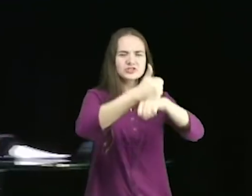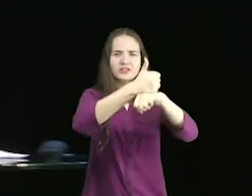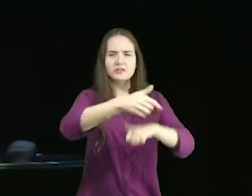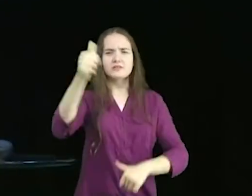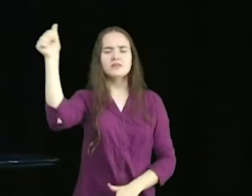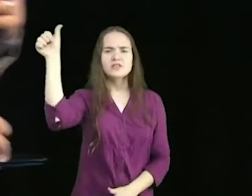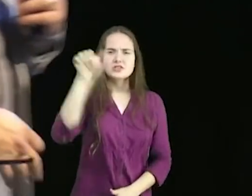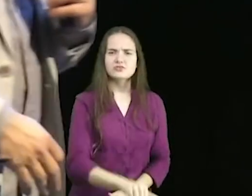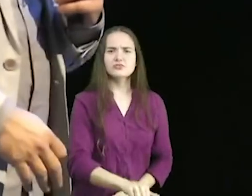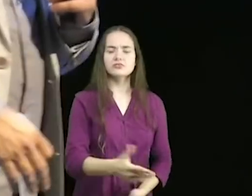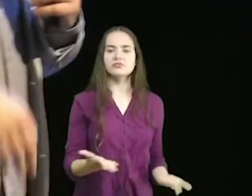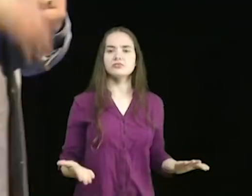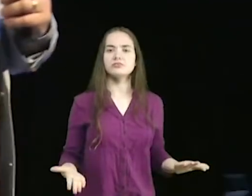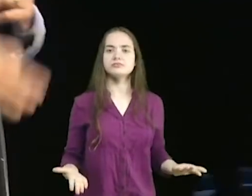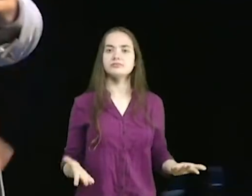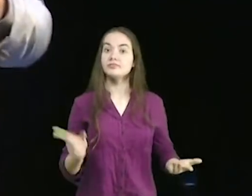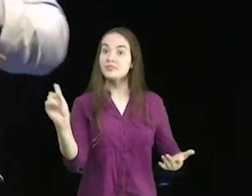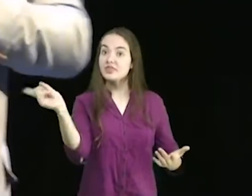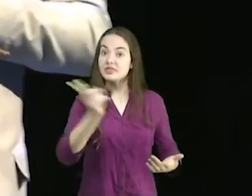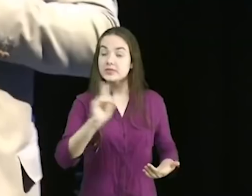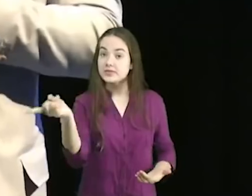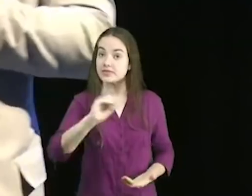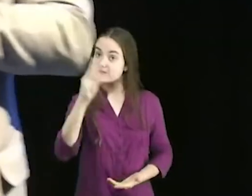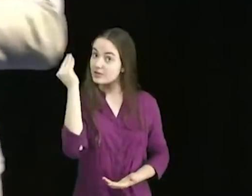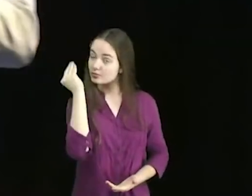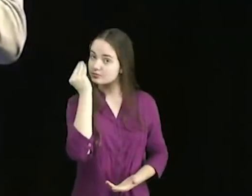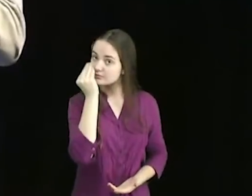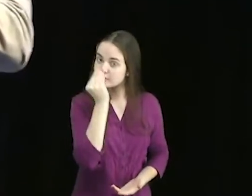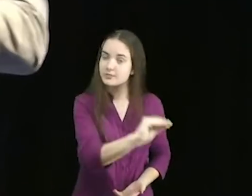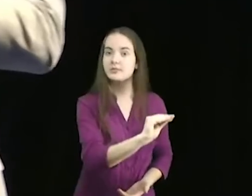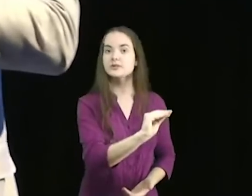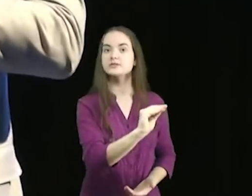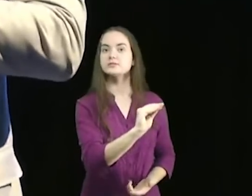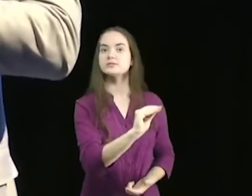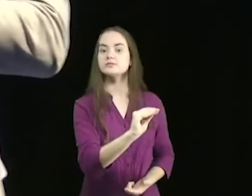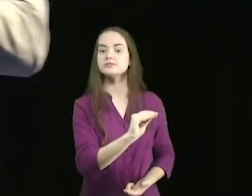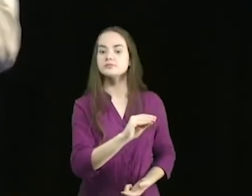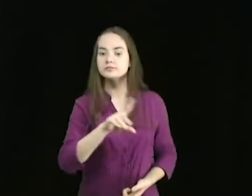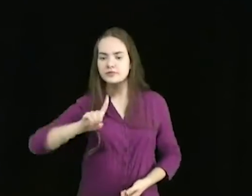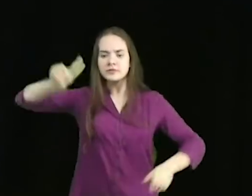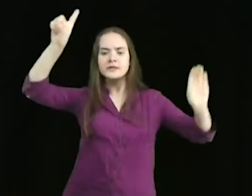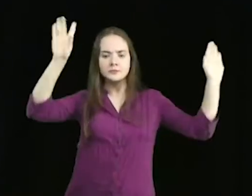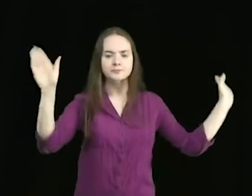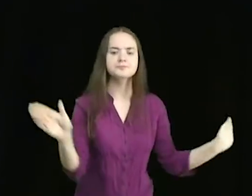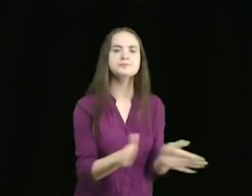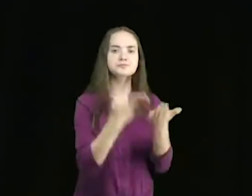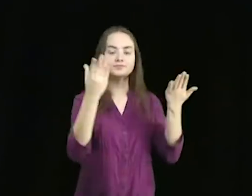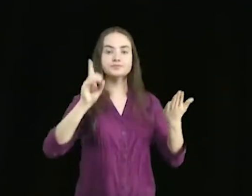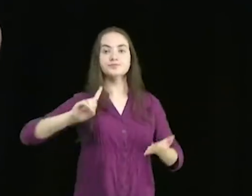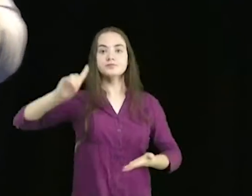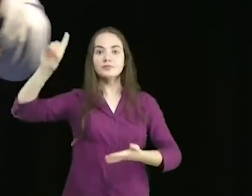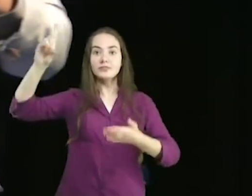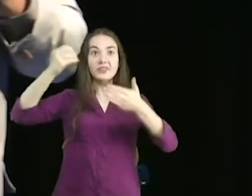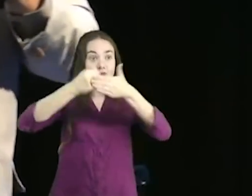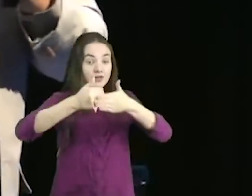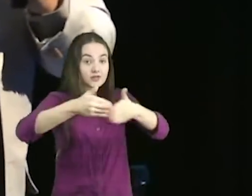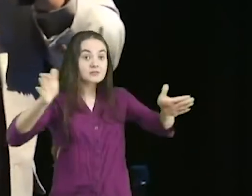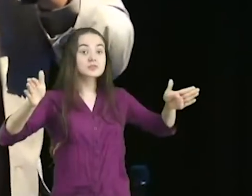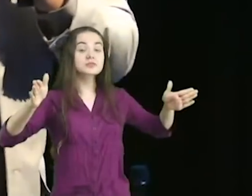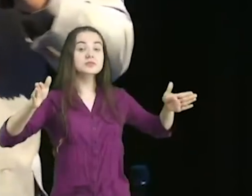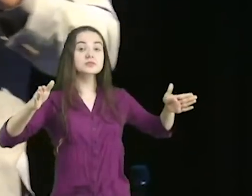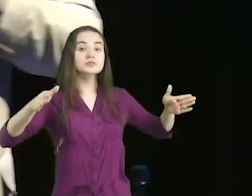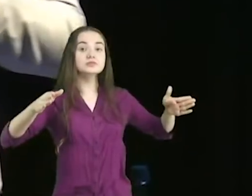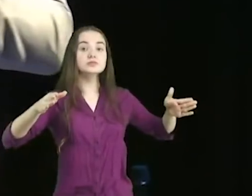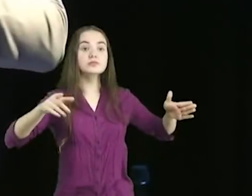chato. Gente, não despreze os milagres, porque a porta que Deus abre,